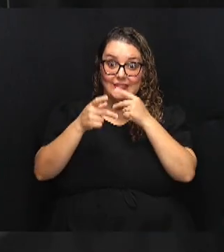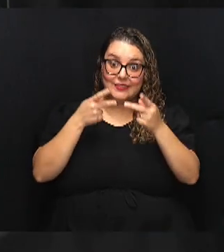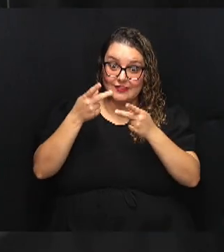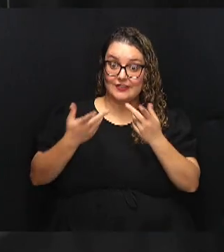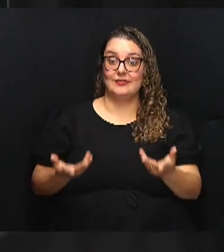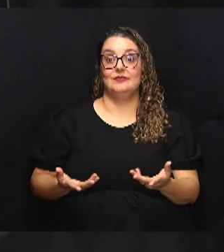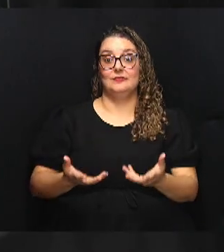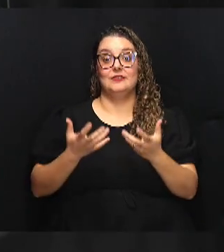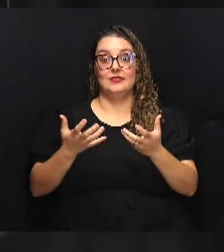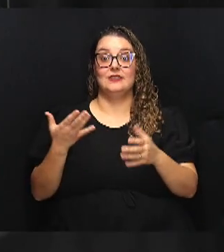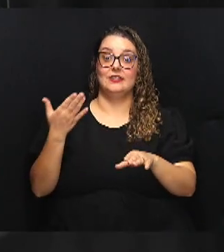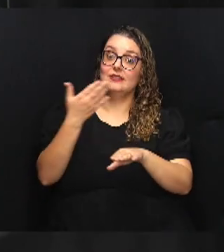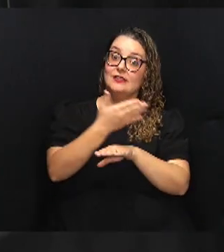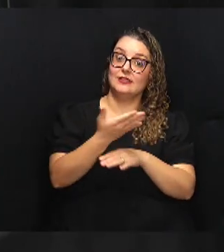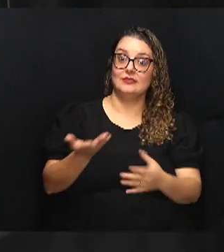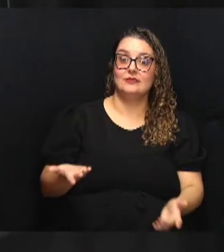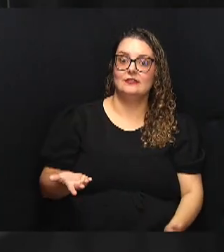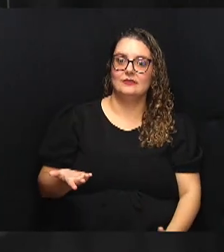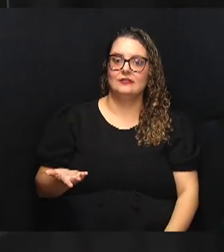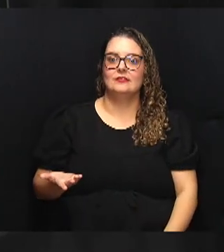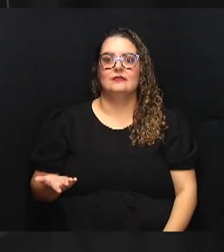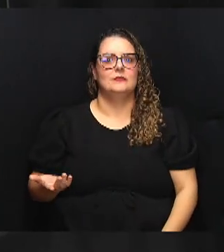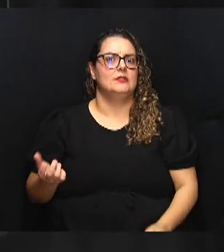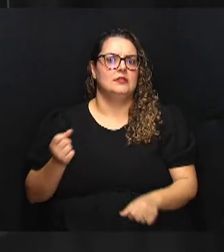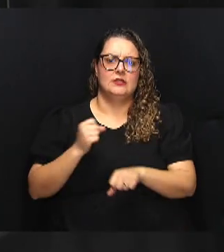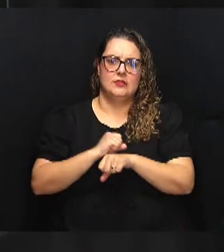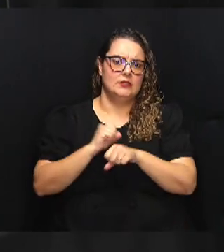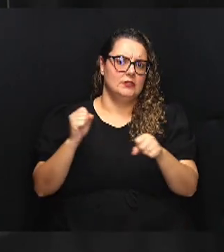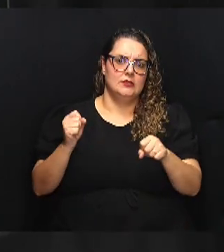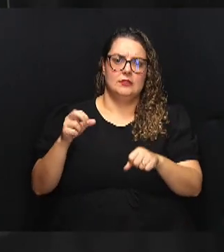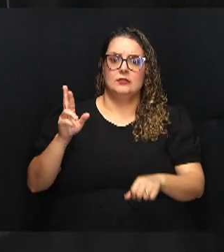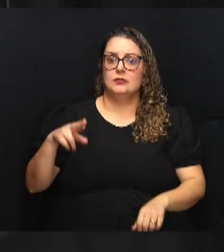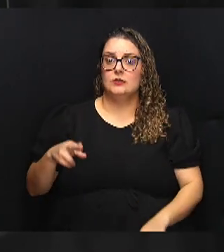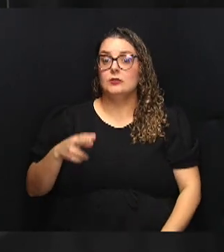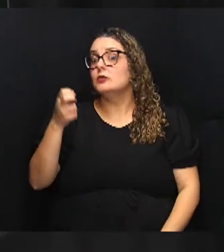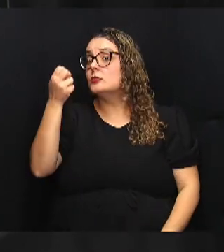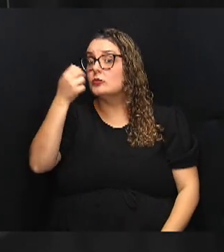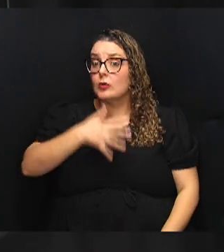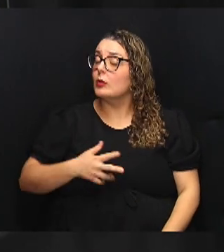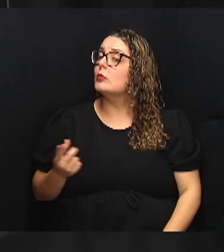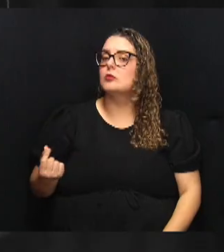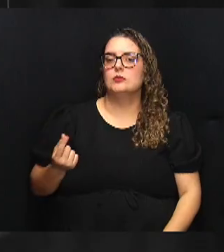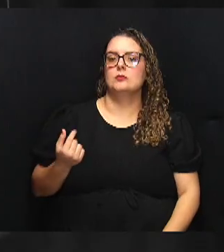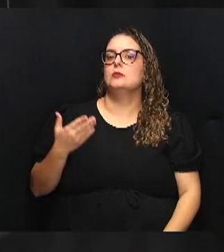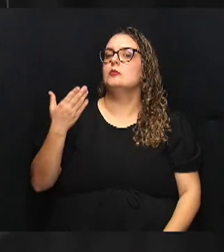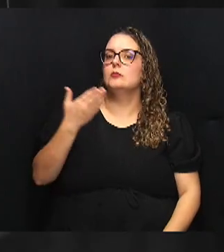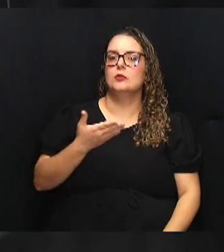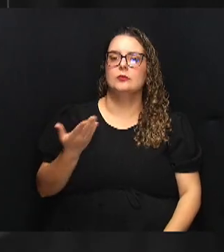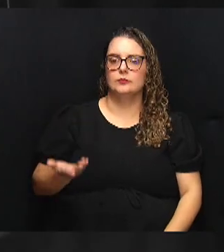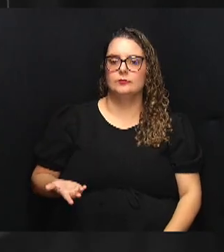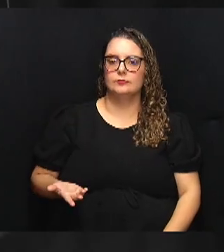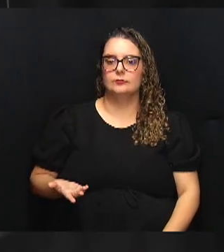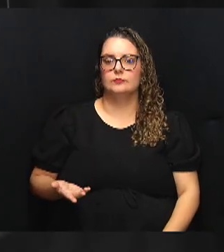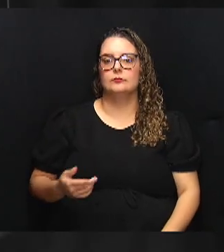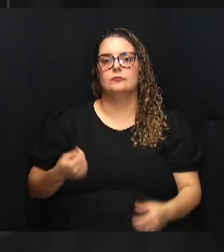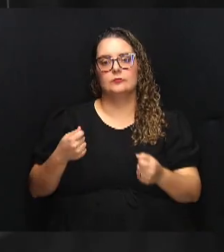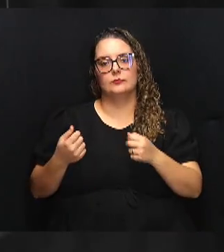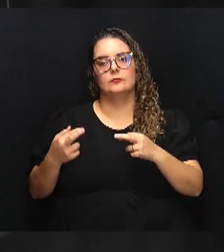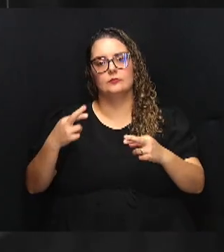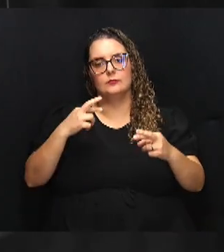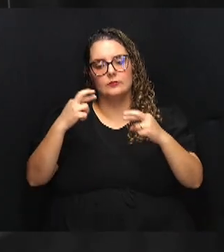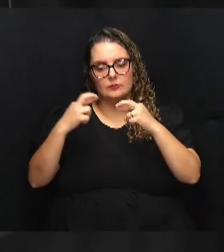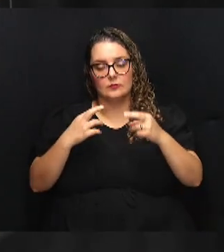a gente quer ir, mas simplesmente está impossível em razão do abuso dos preços que estão colocando, né? Precisa ser feita uma